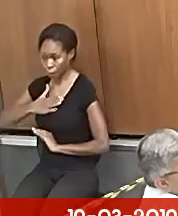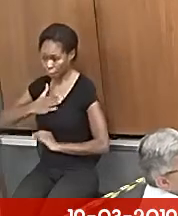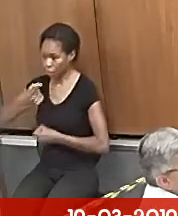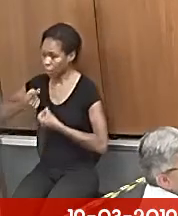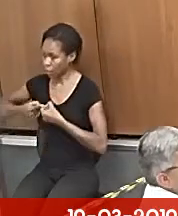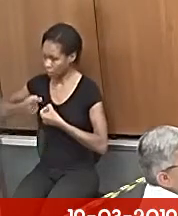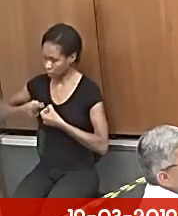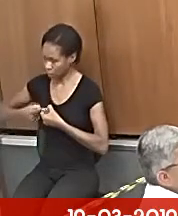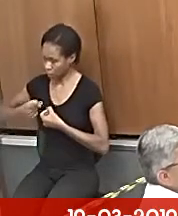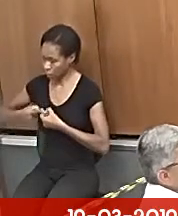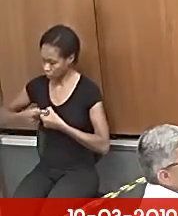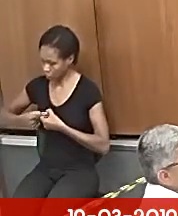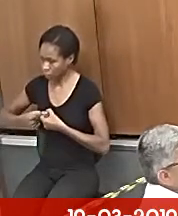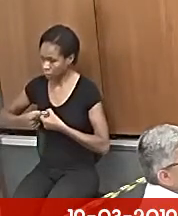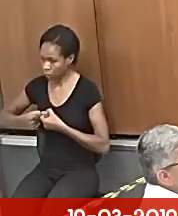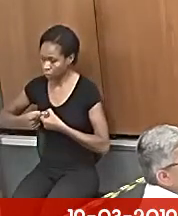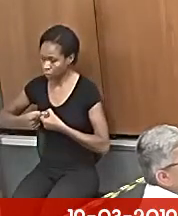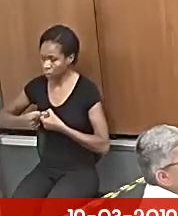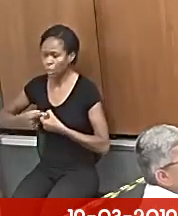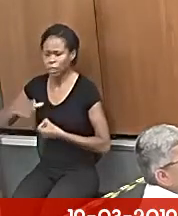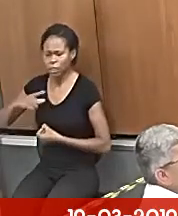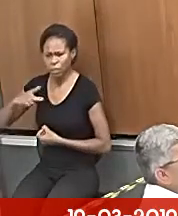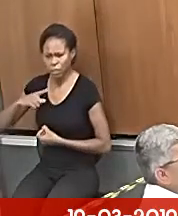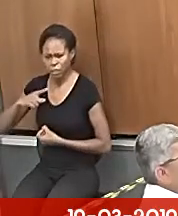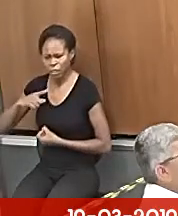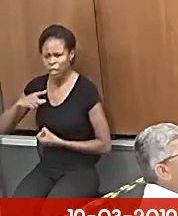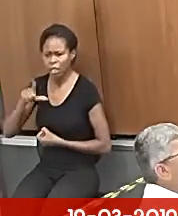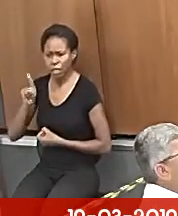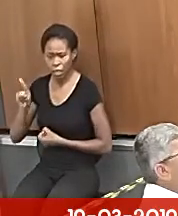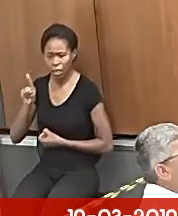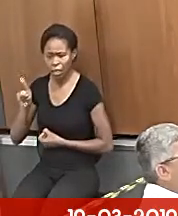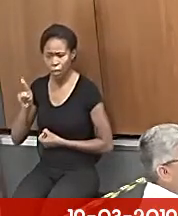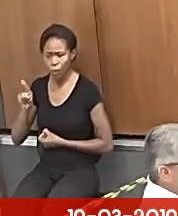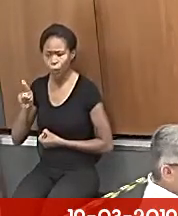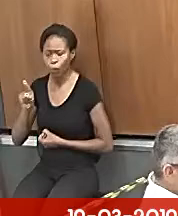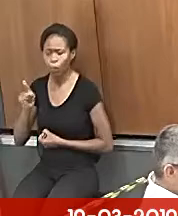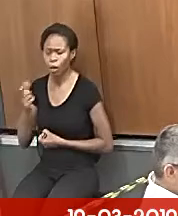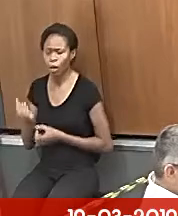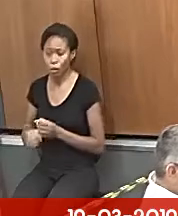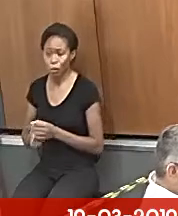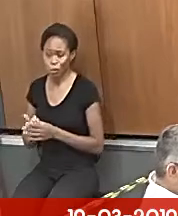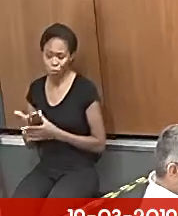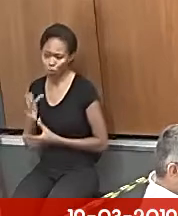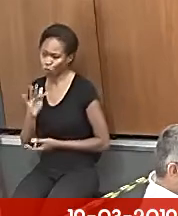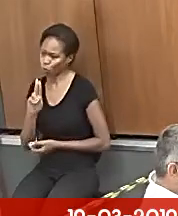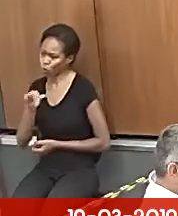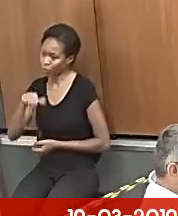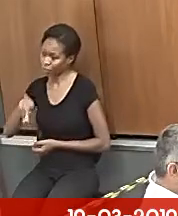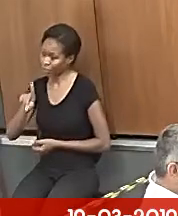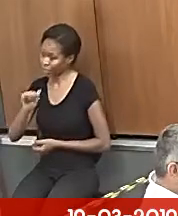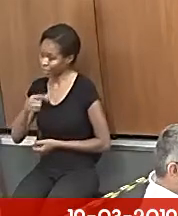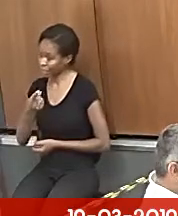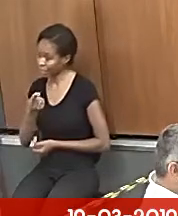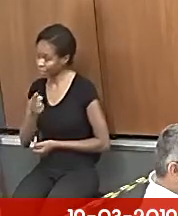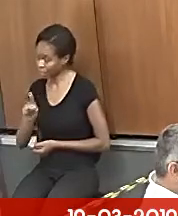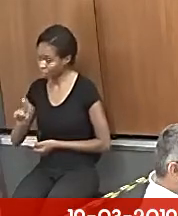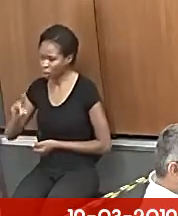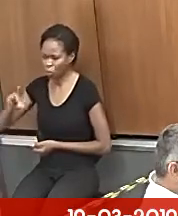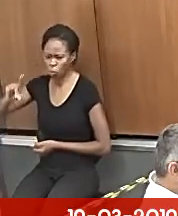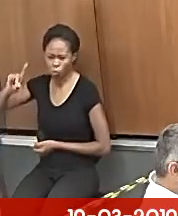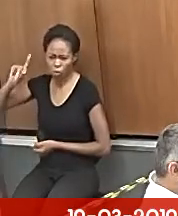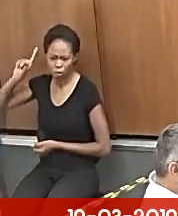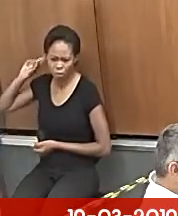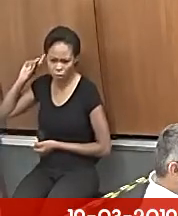disse o deputado duarte bechi existe lá uma fundação histórica fundação vai gerência de assistência aos excepcionais